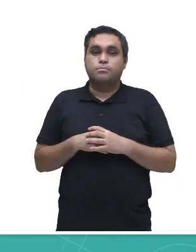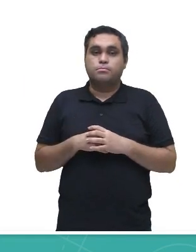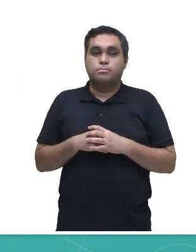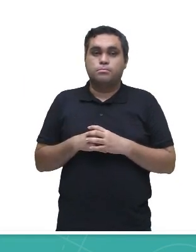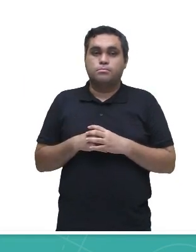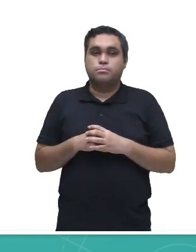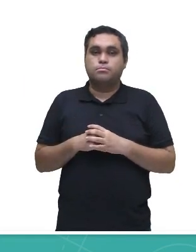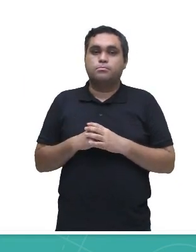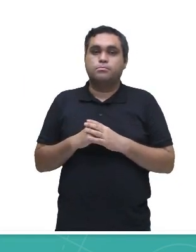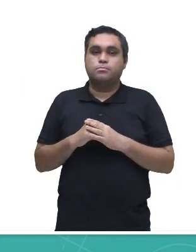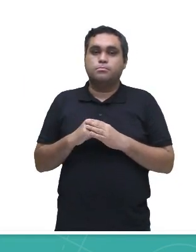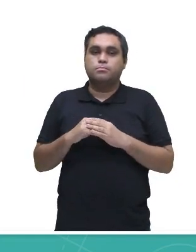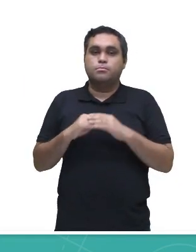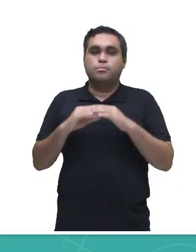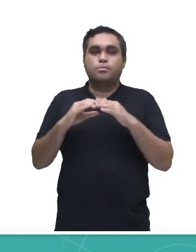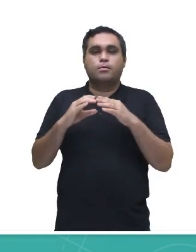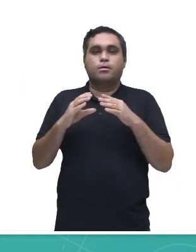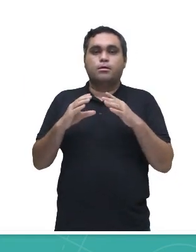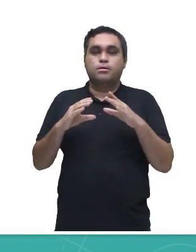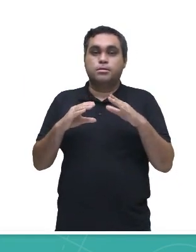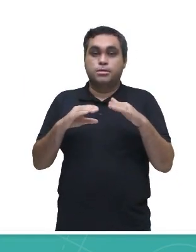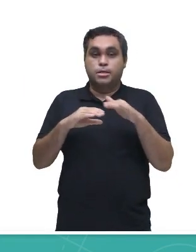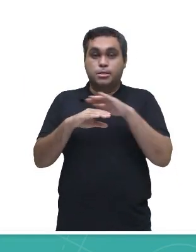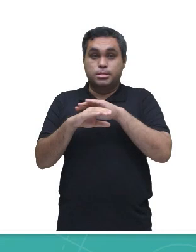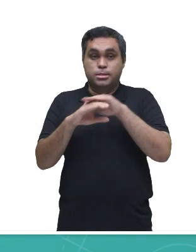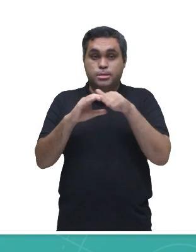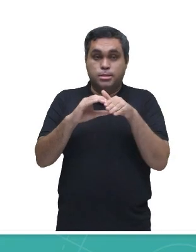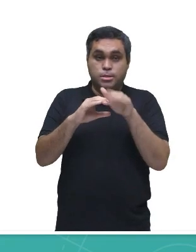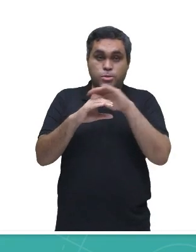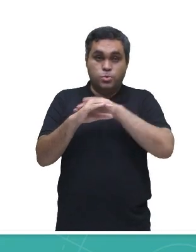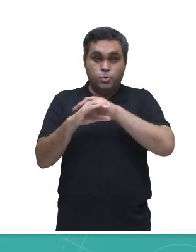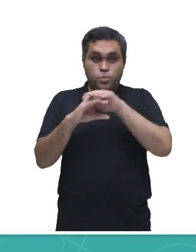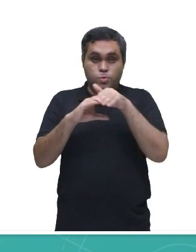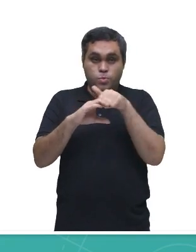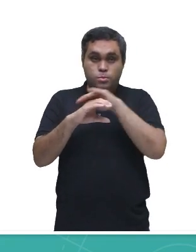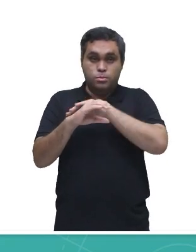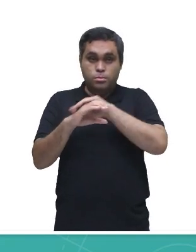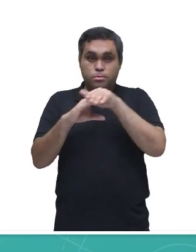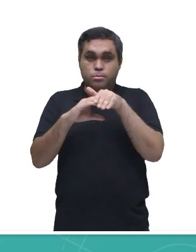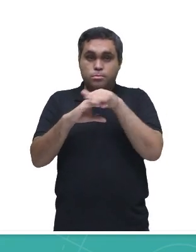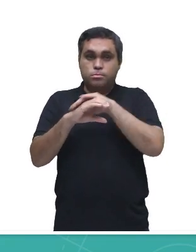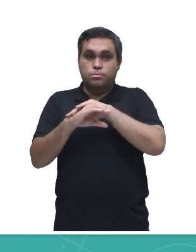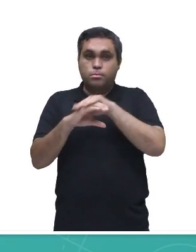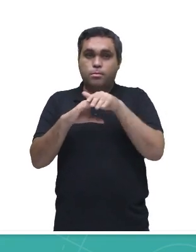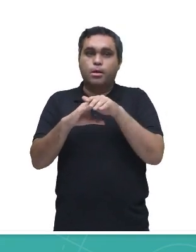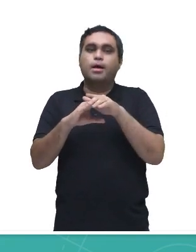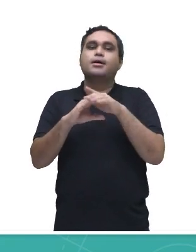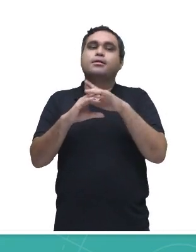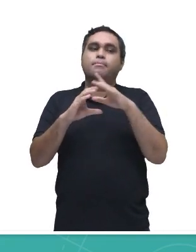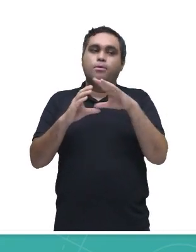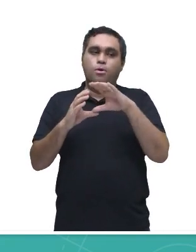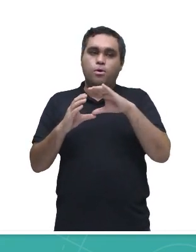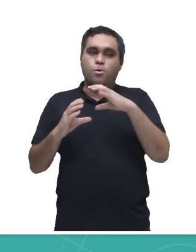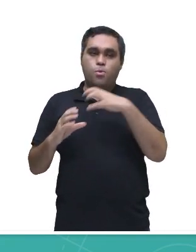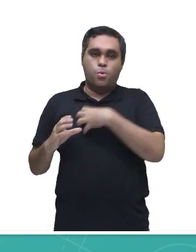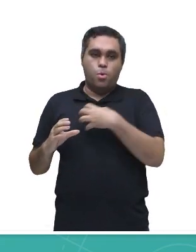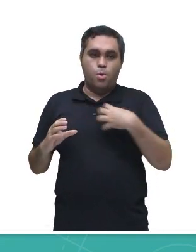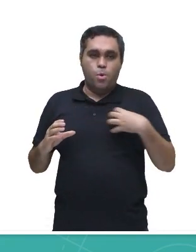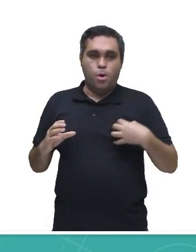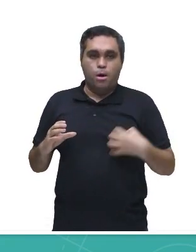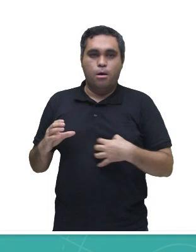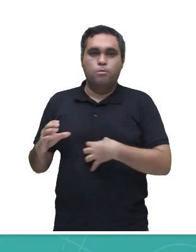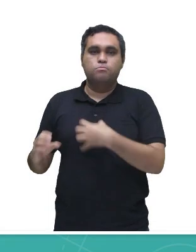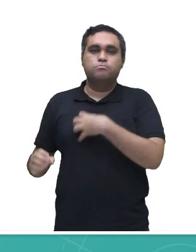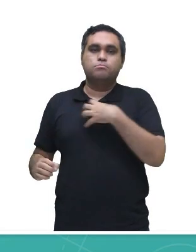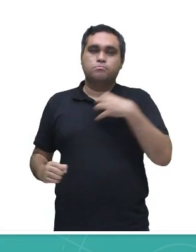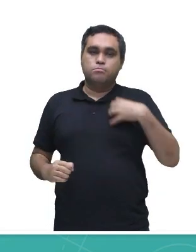vamos ter um agrupamento de células, eles formam um tecido, olhem só. O tecido forma um órgão, né?